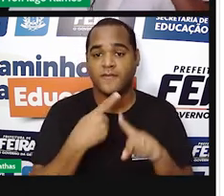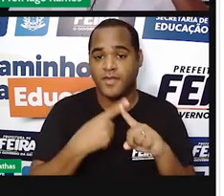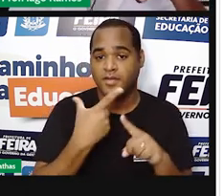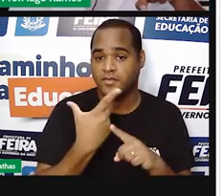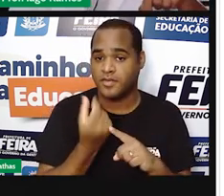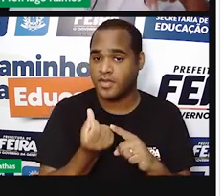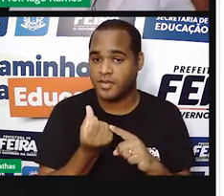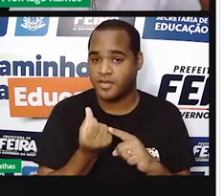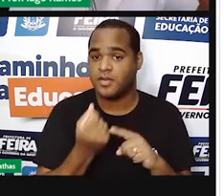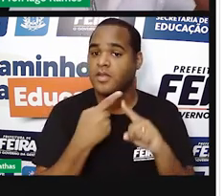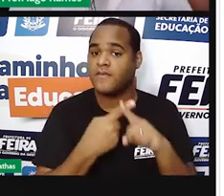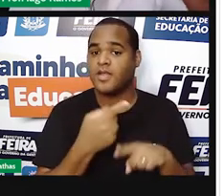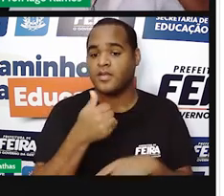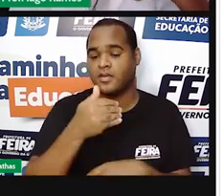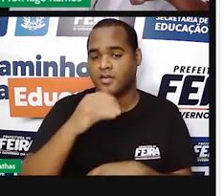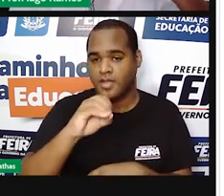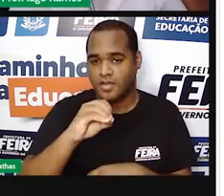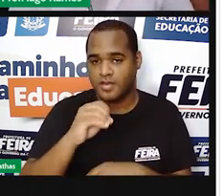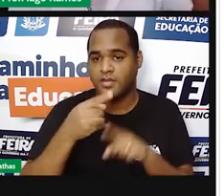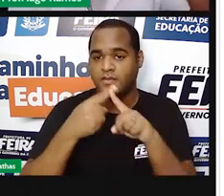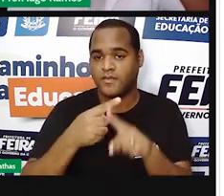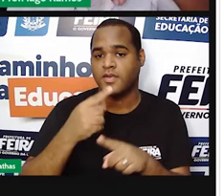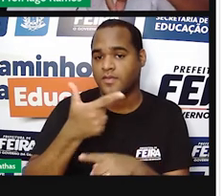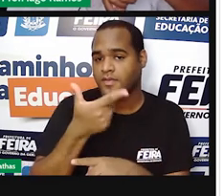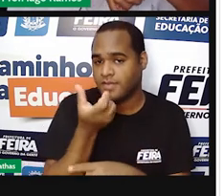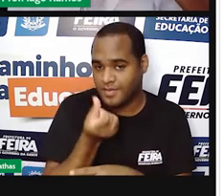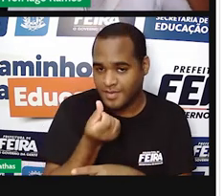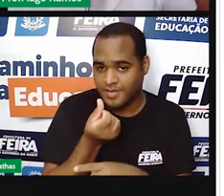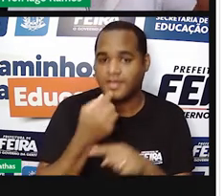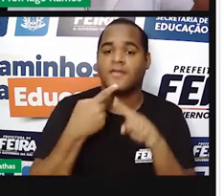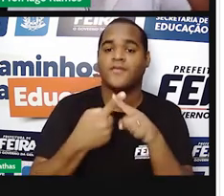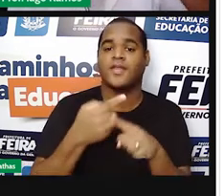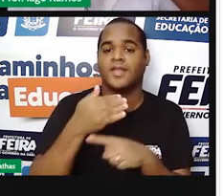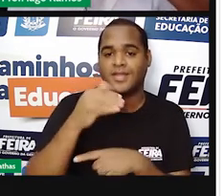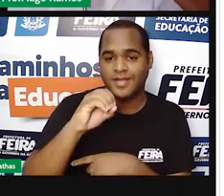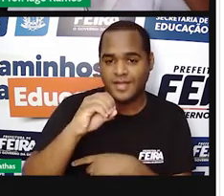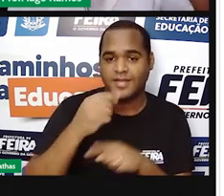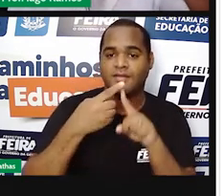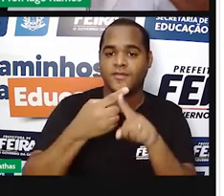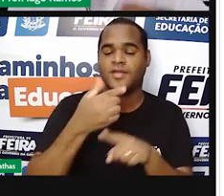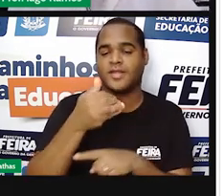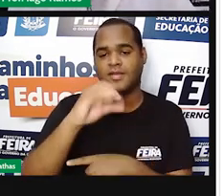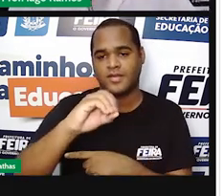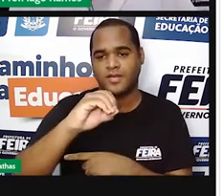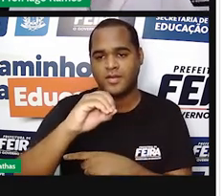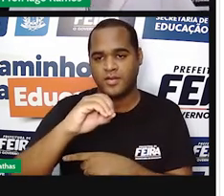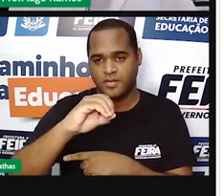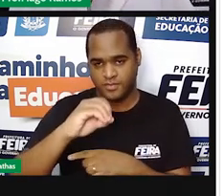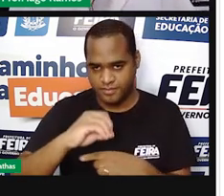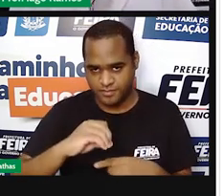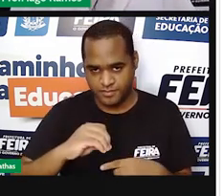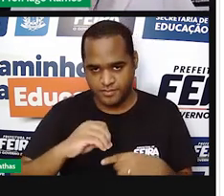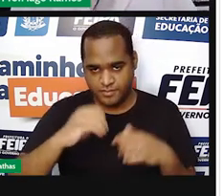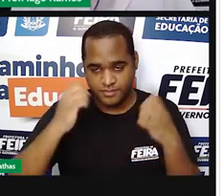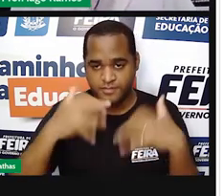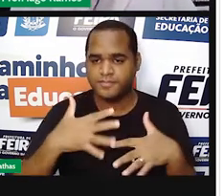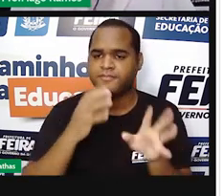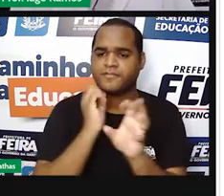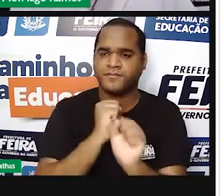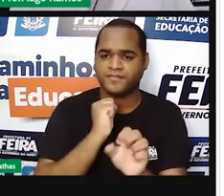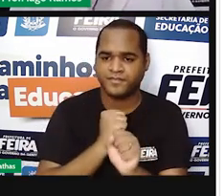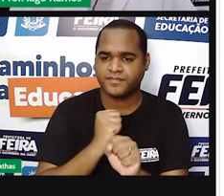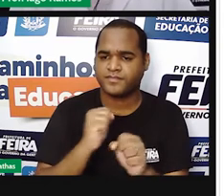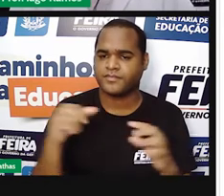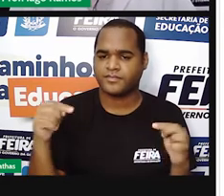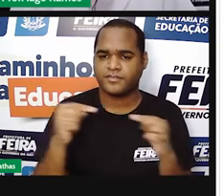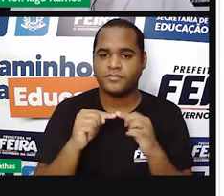26x 26 vezes 10x 26x dez vezes dez isso vai